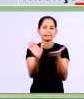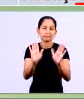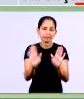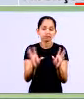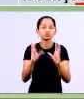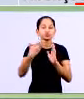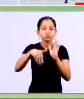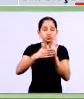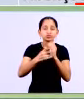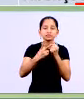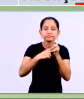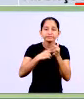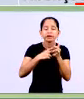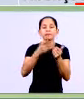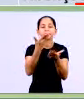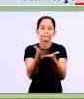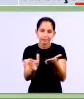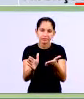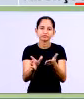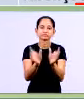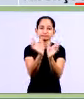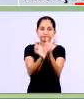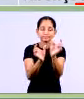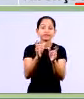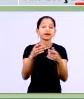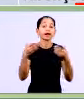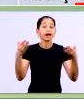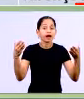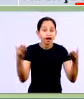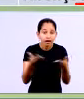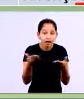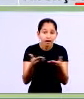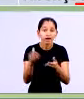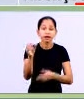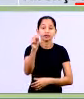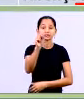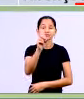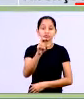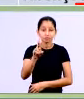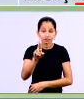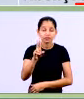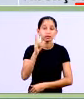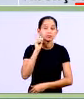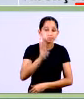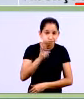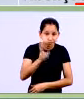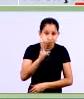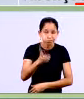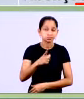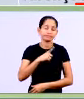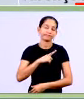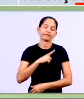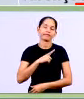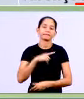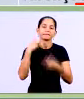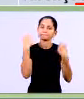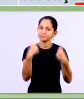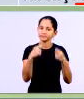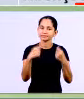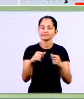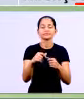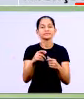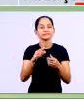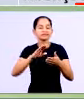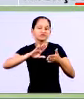dobradas não são mais acentuadas. Singular permanece acento, ok, pessoal? Não